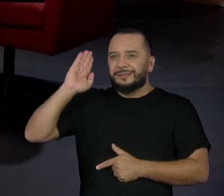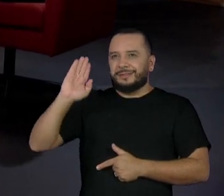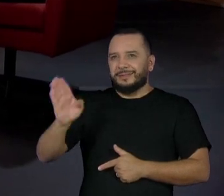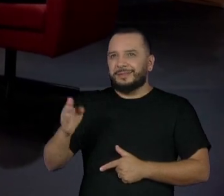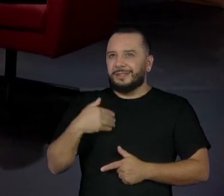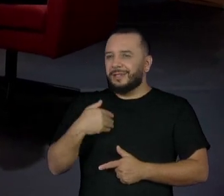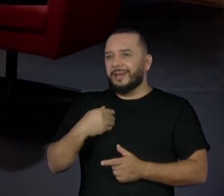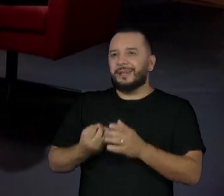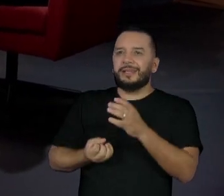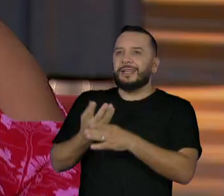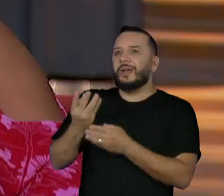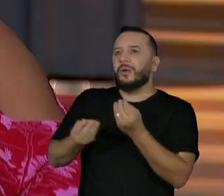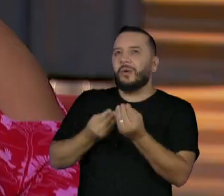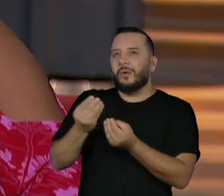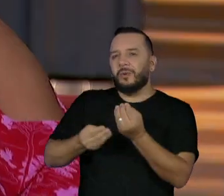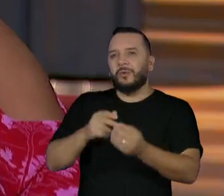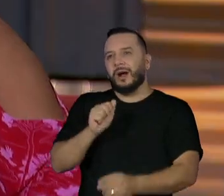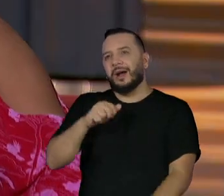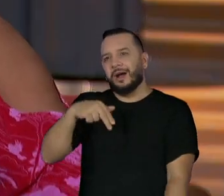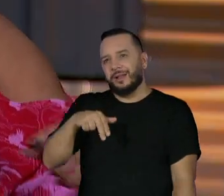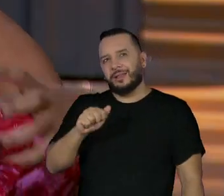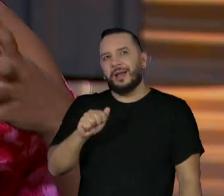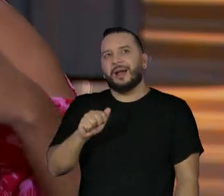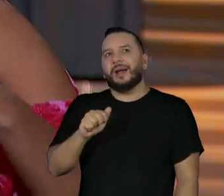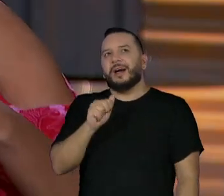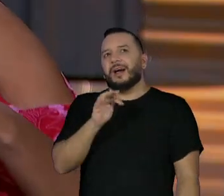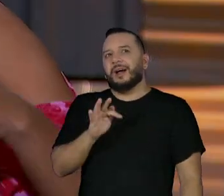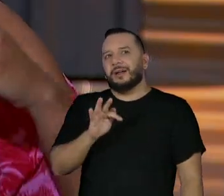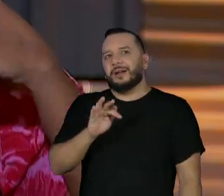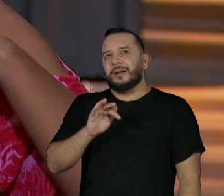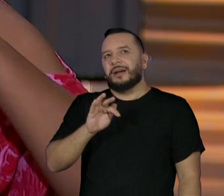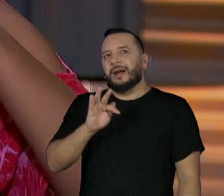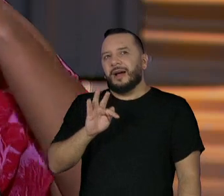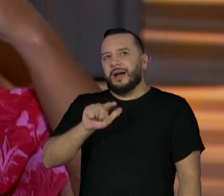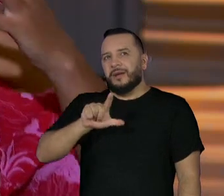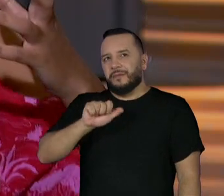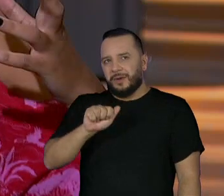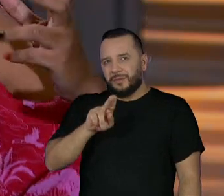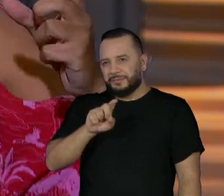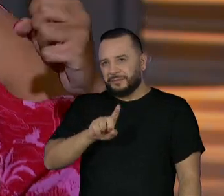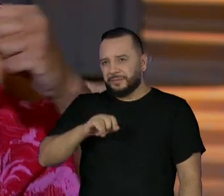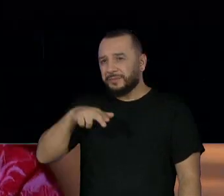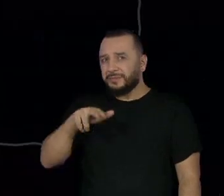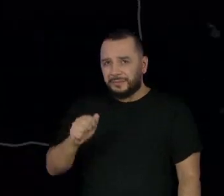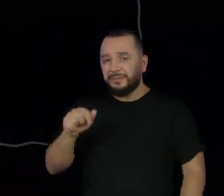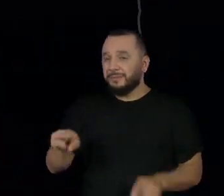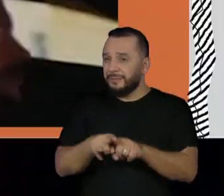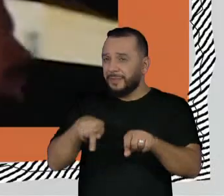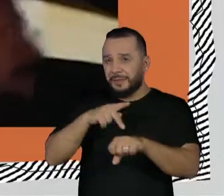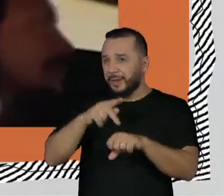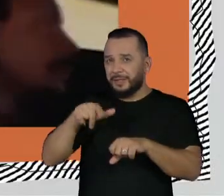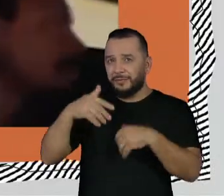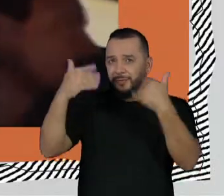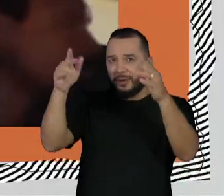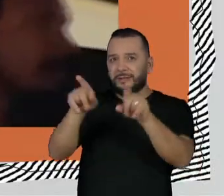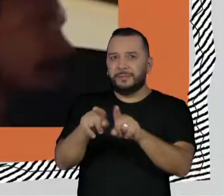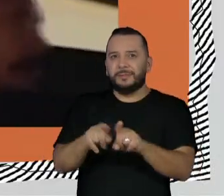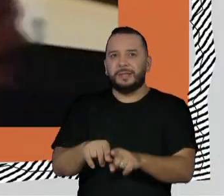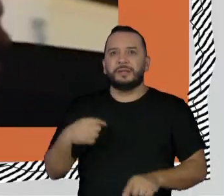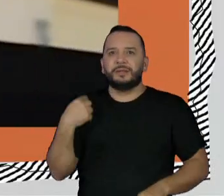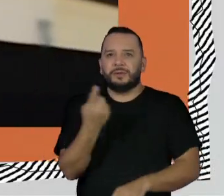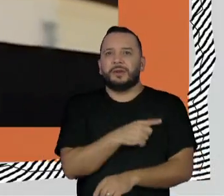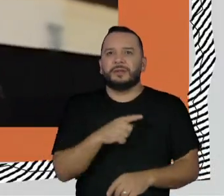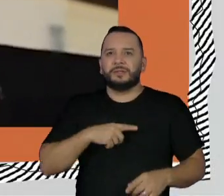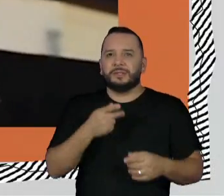como, por exemplo, Ana Flausina. Isso pensando no Brasil, sem pensar a nível internacional. We have to